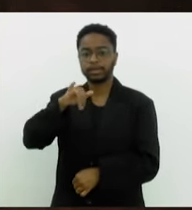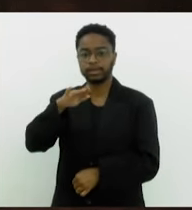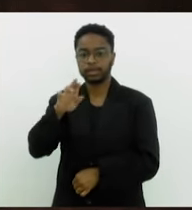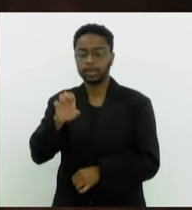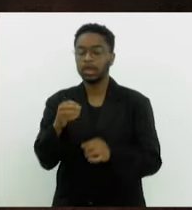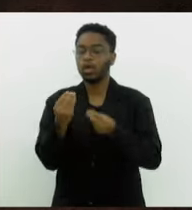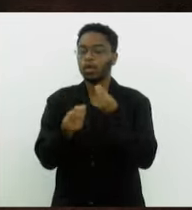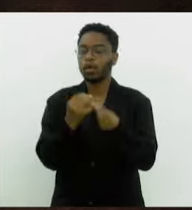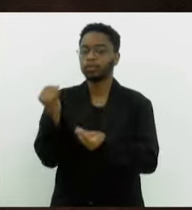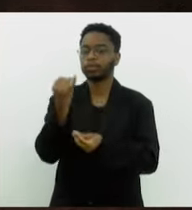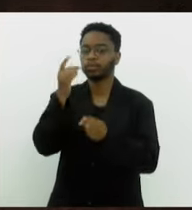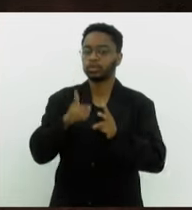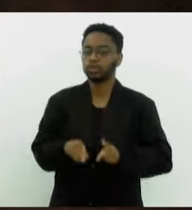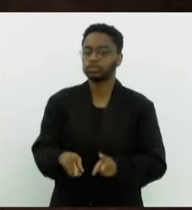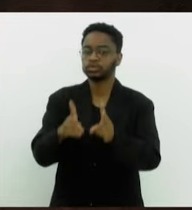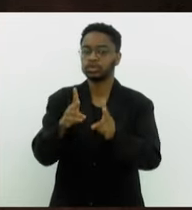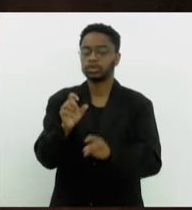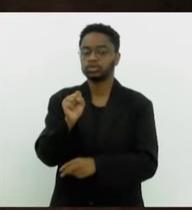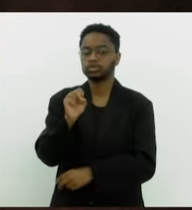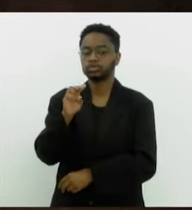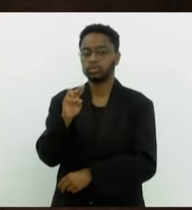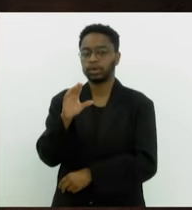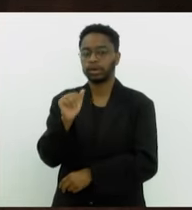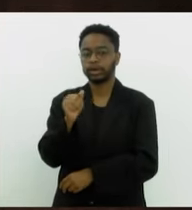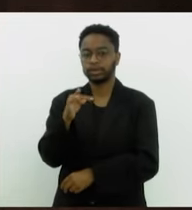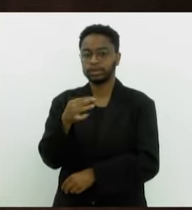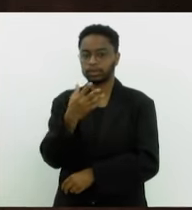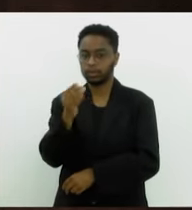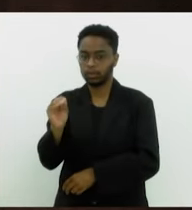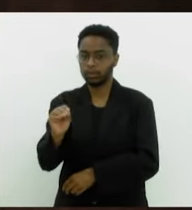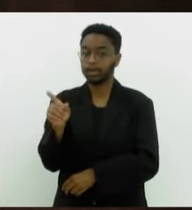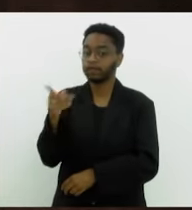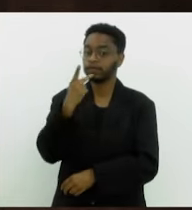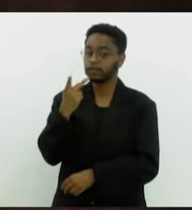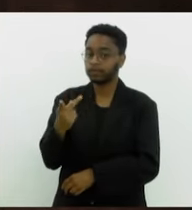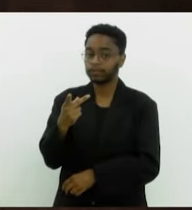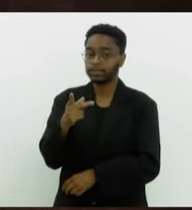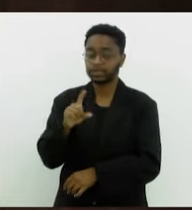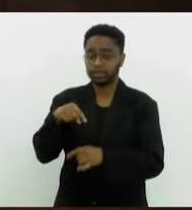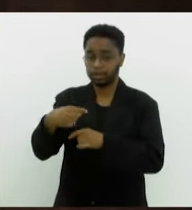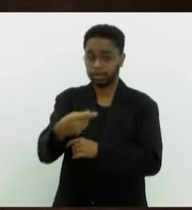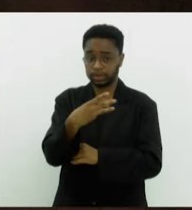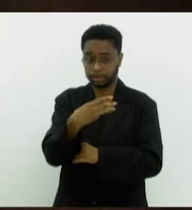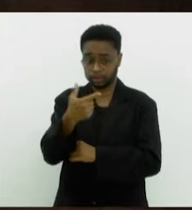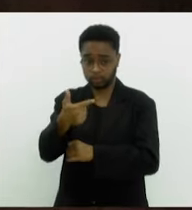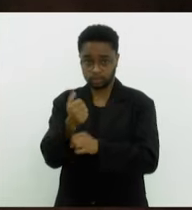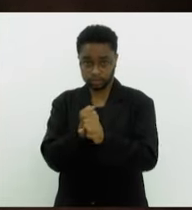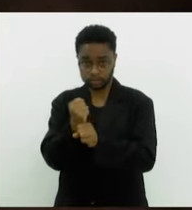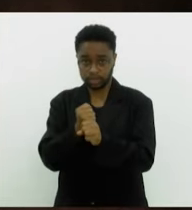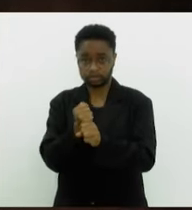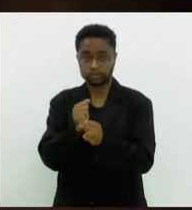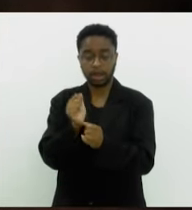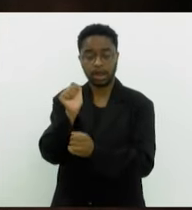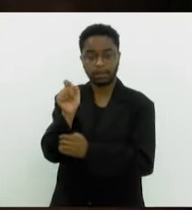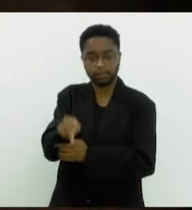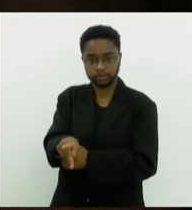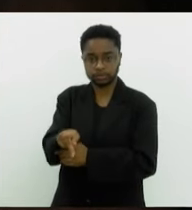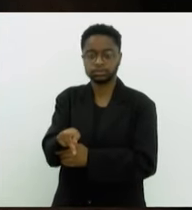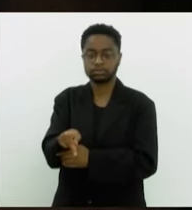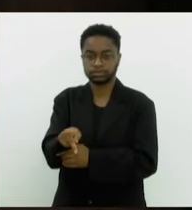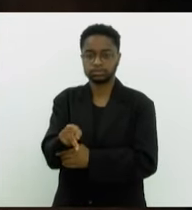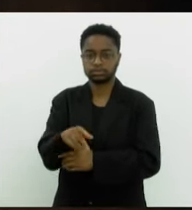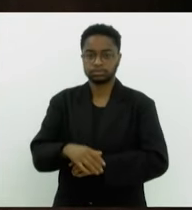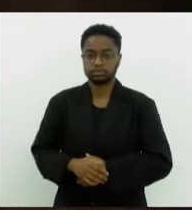sucatão. E ele até me alegou que com 32 o policial vai embora. Vai a coronel full e vai